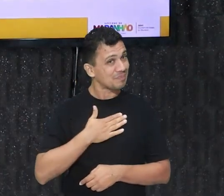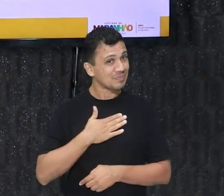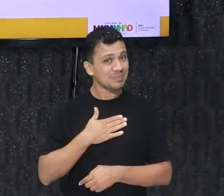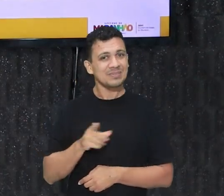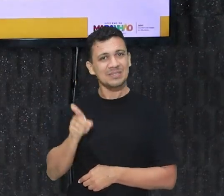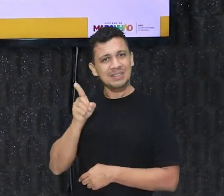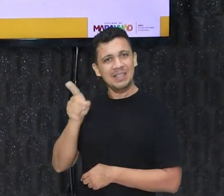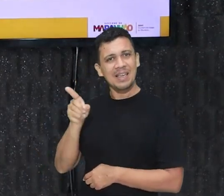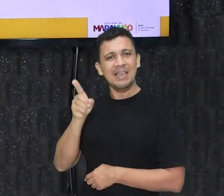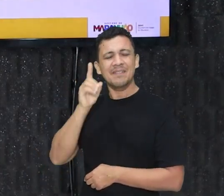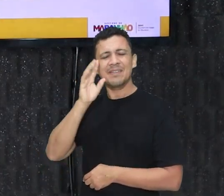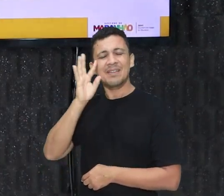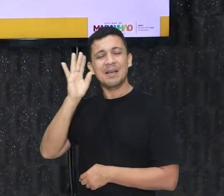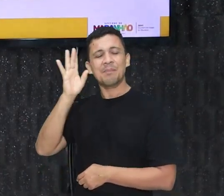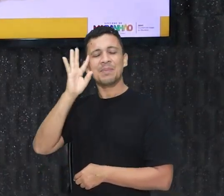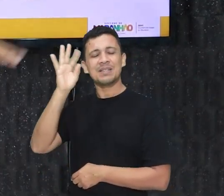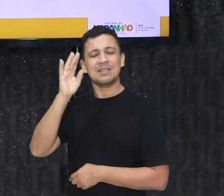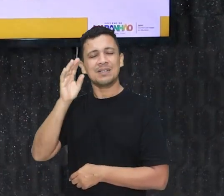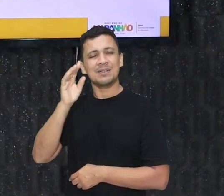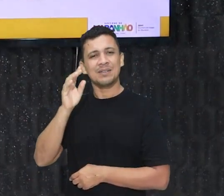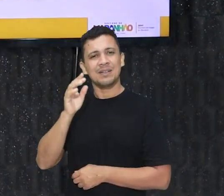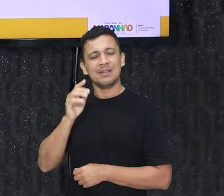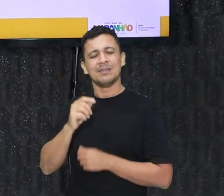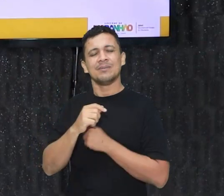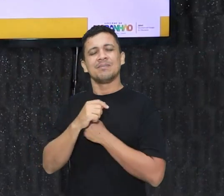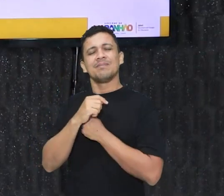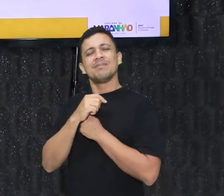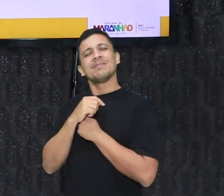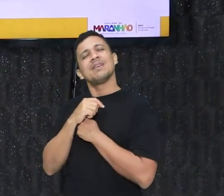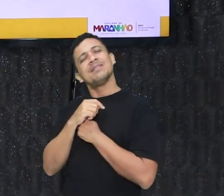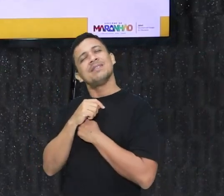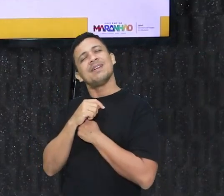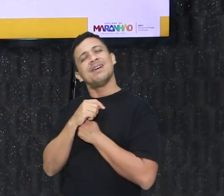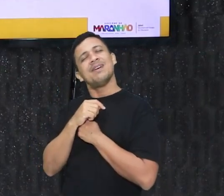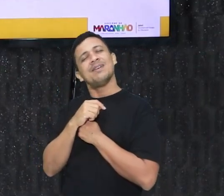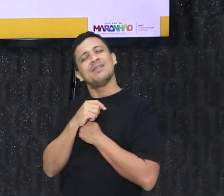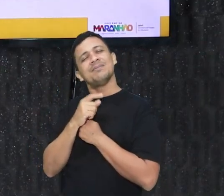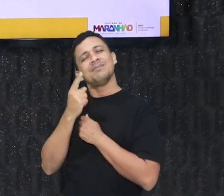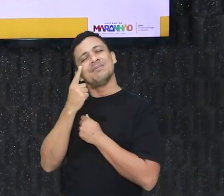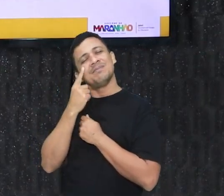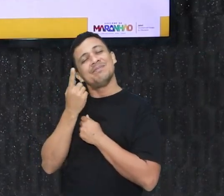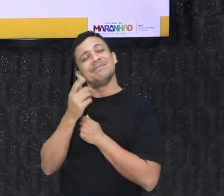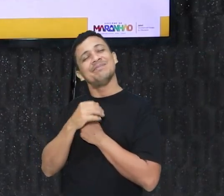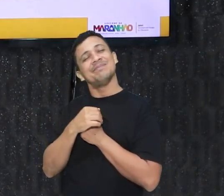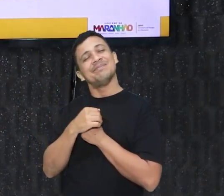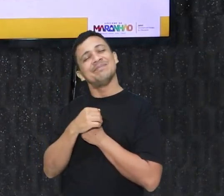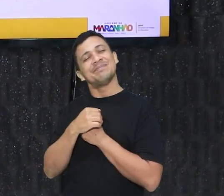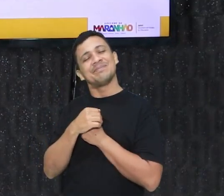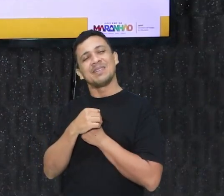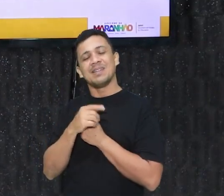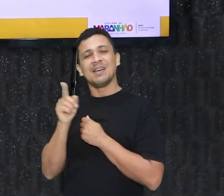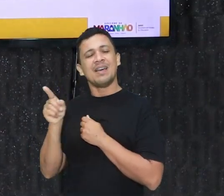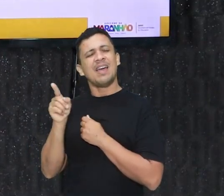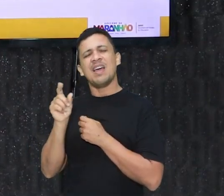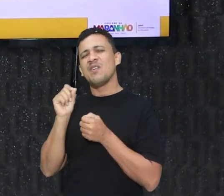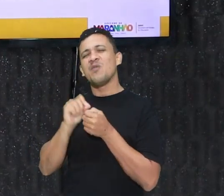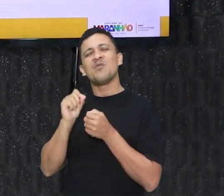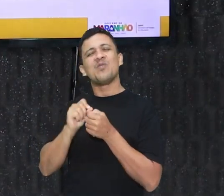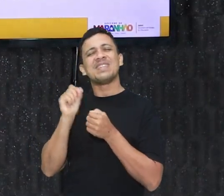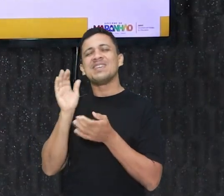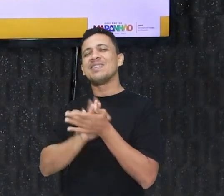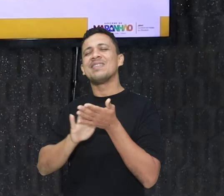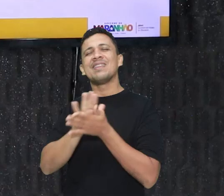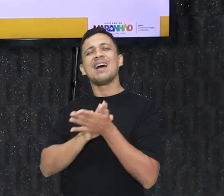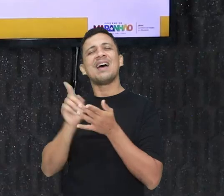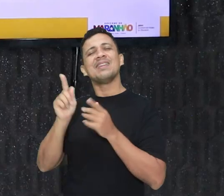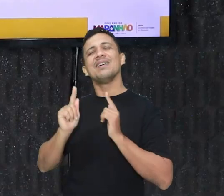está pensando, ele está deitado, encostado numa cadeira, com olhos fechados, não está a fim de fazer nada, porque ele